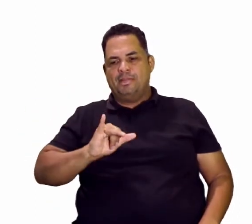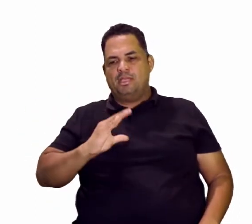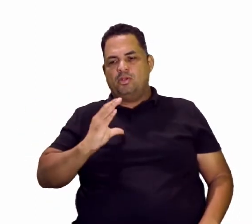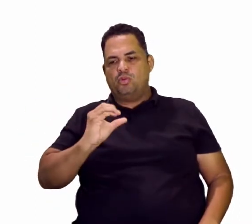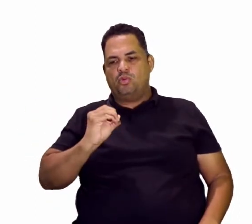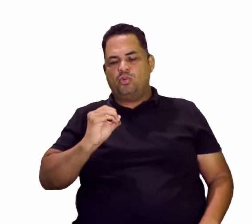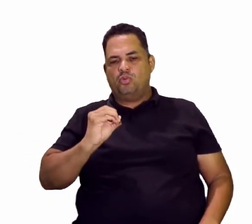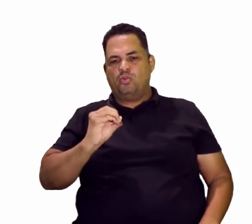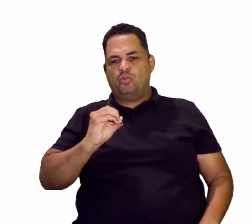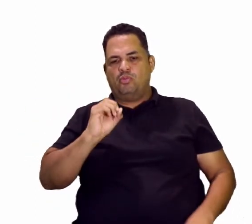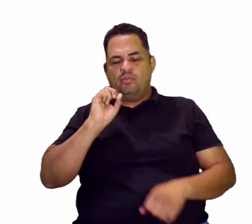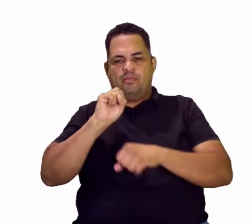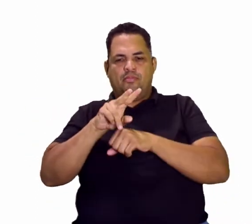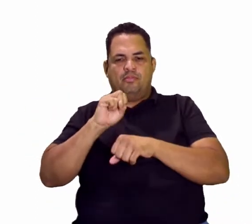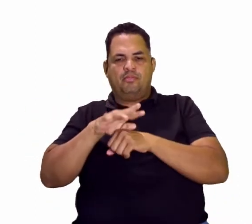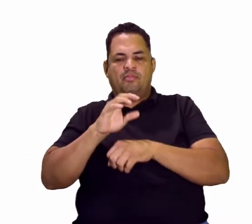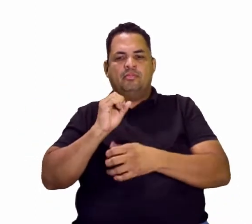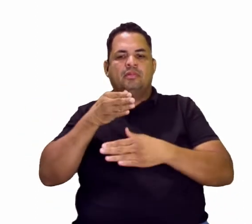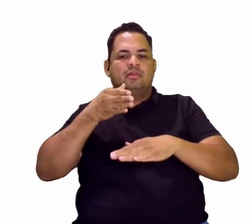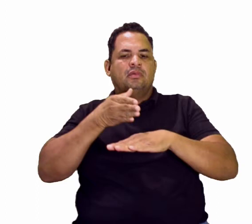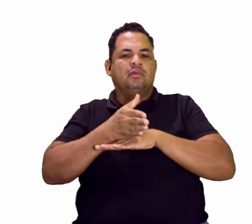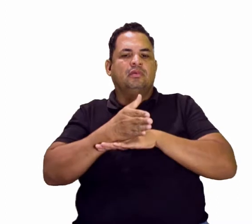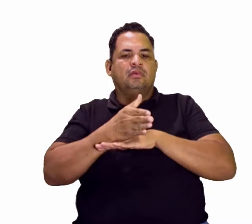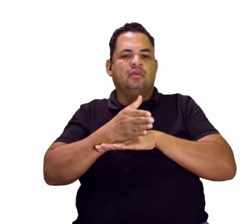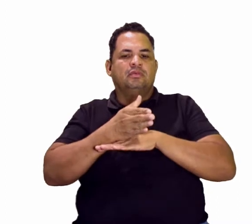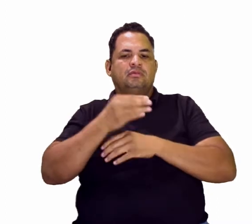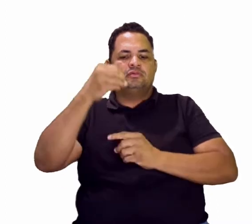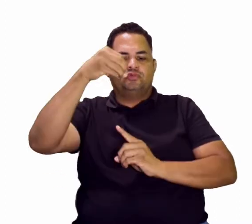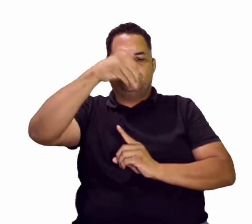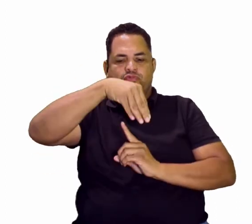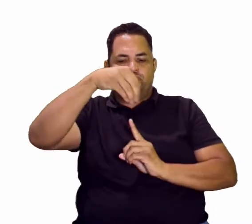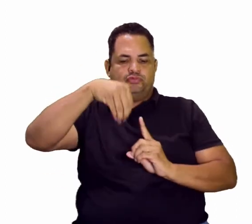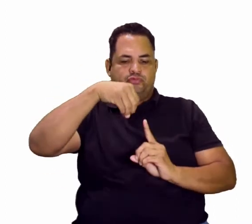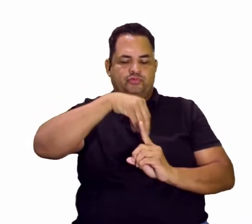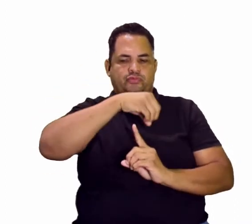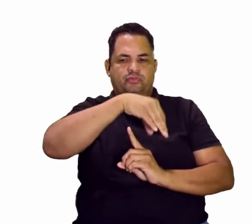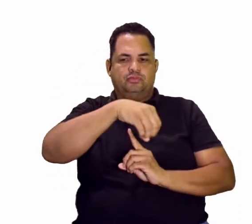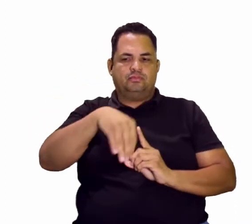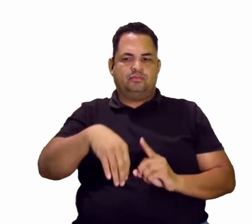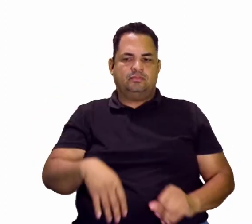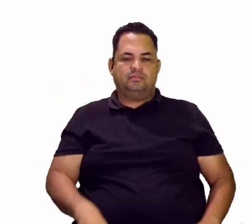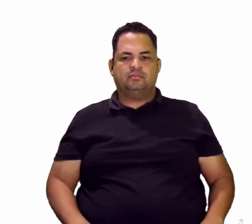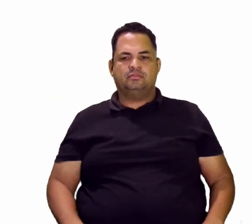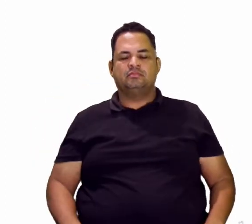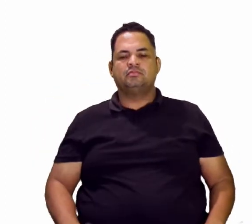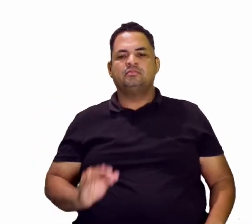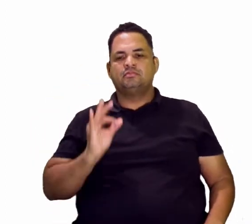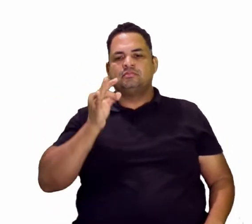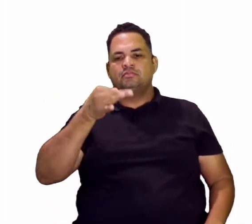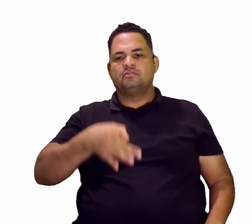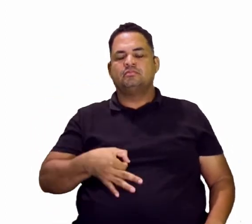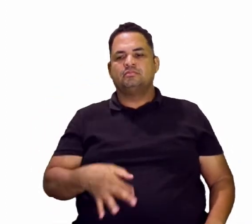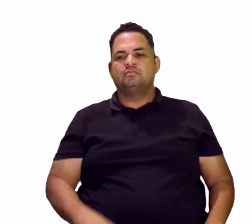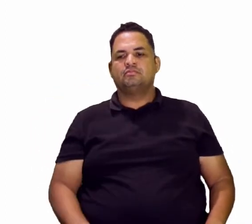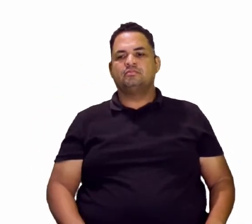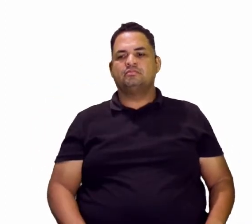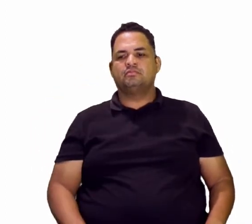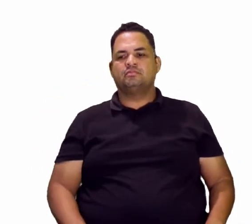Micovírus, que parasitam o quê? Os fungos. Certinho?